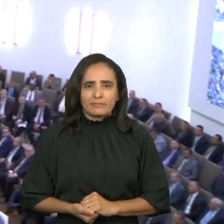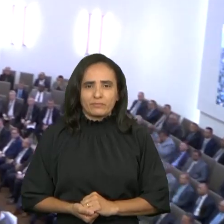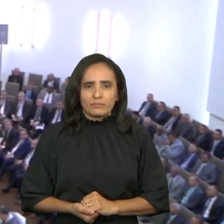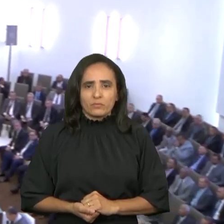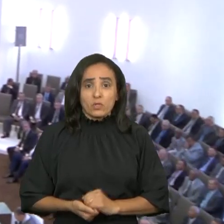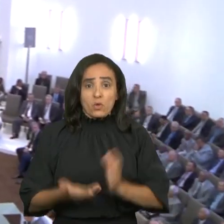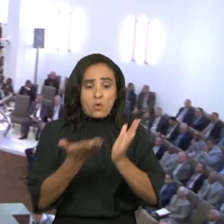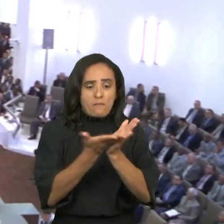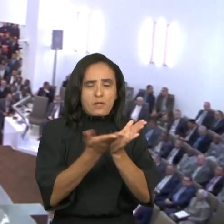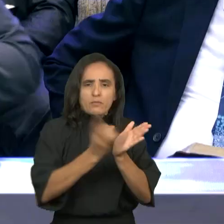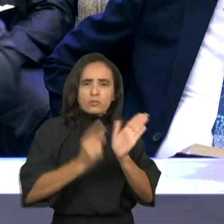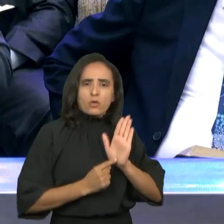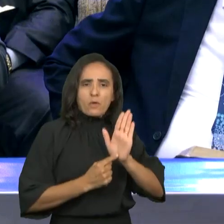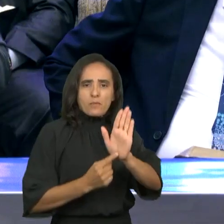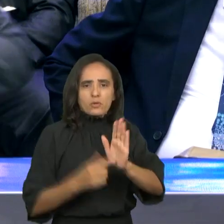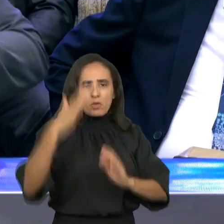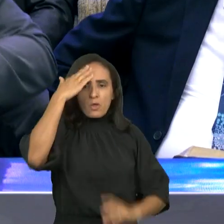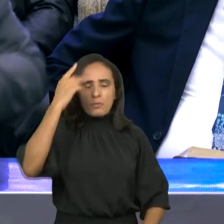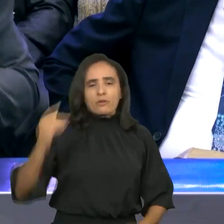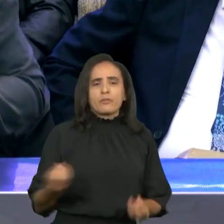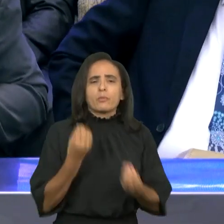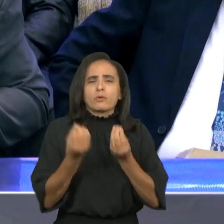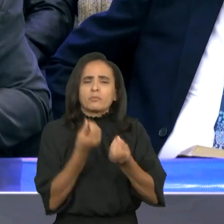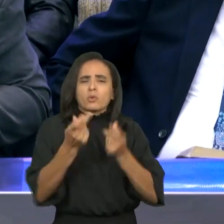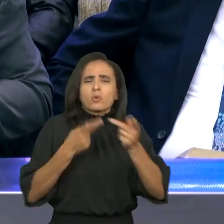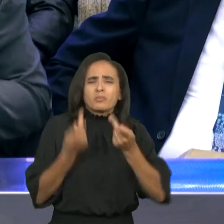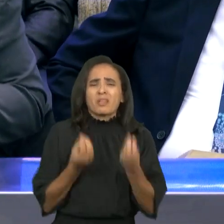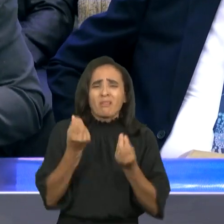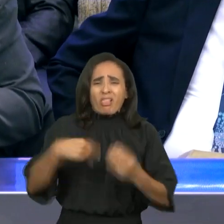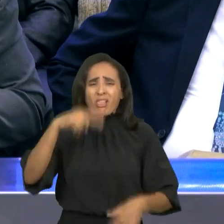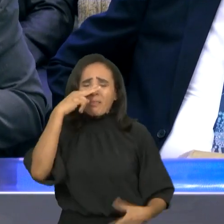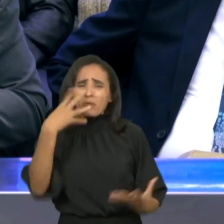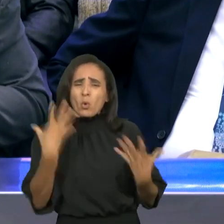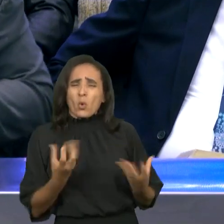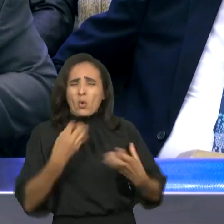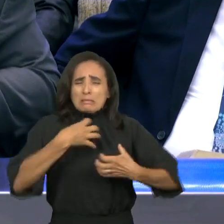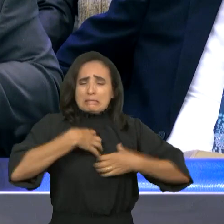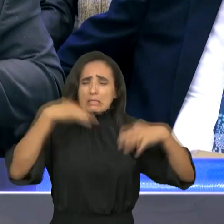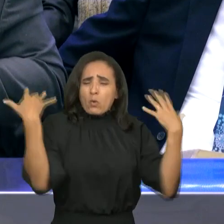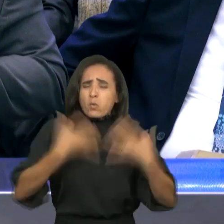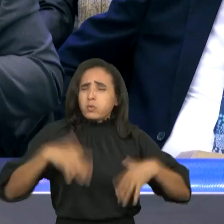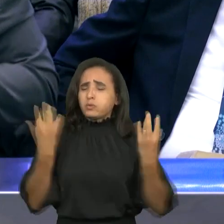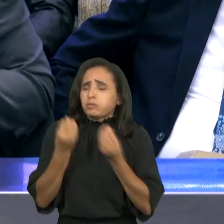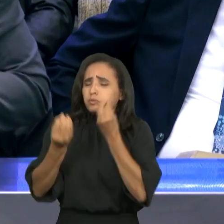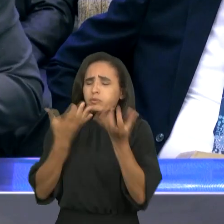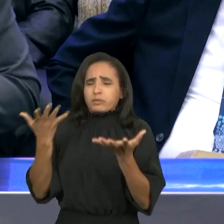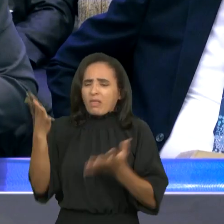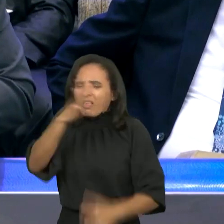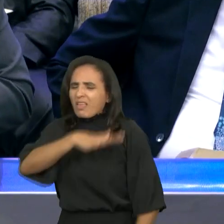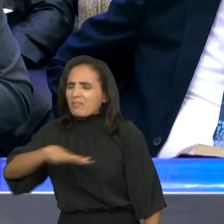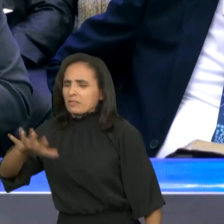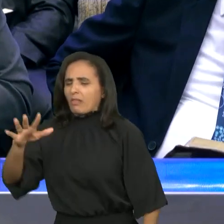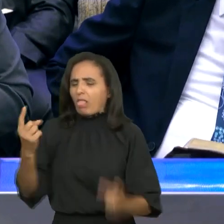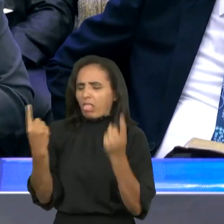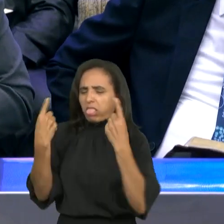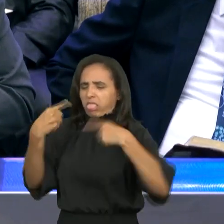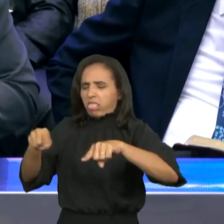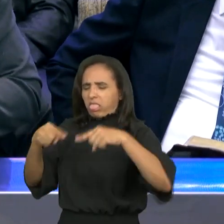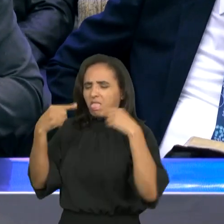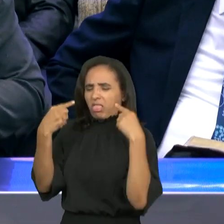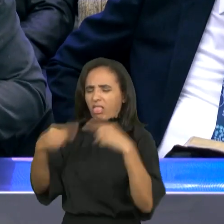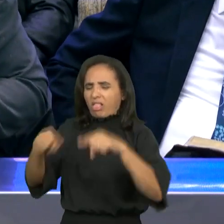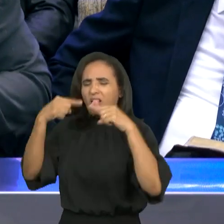palavra de Deus diz provérbios 1:22 até quando nascius amareis a necessidade e vós escarnecedores